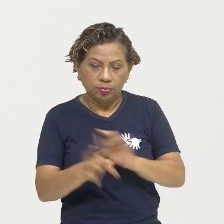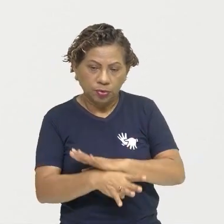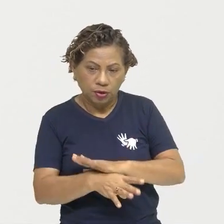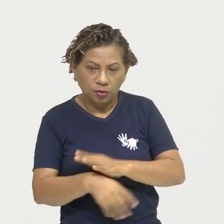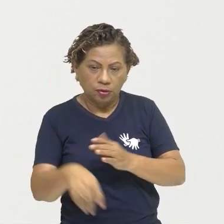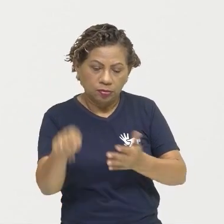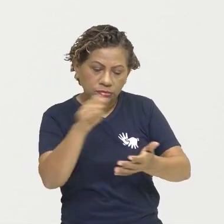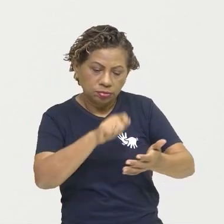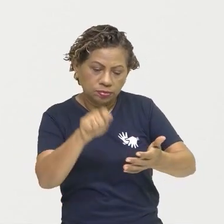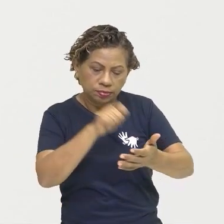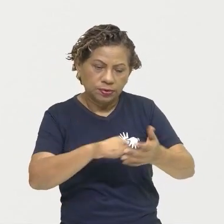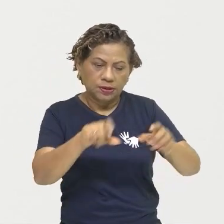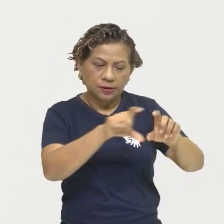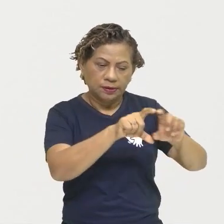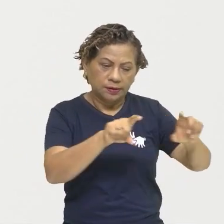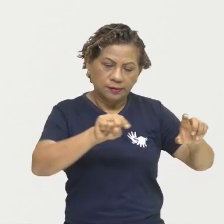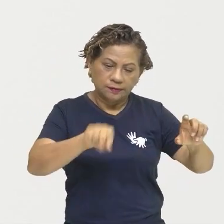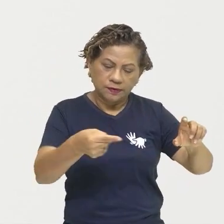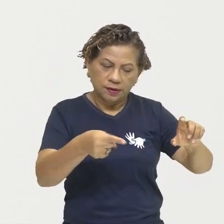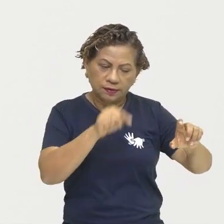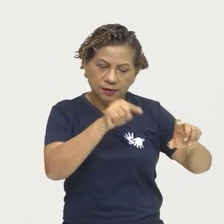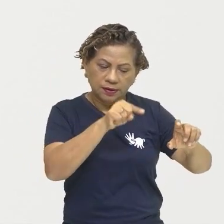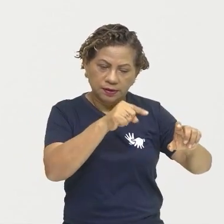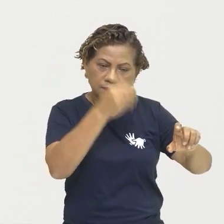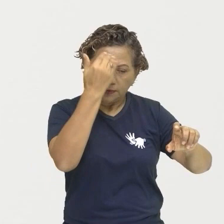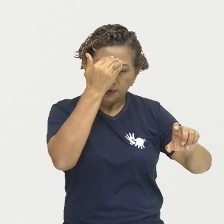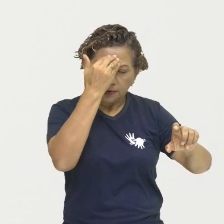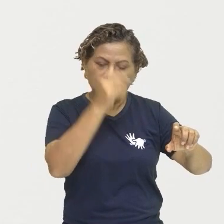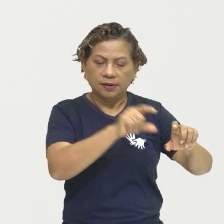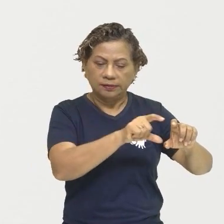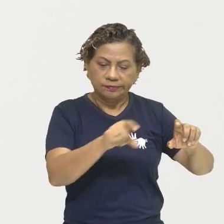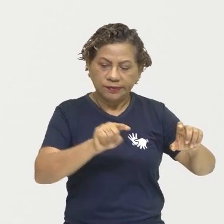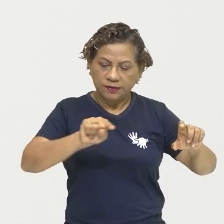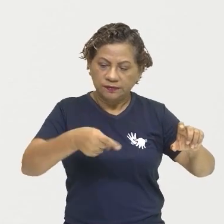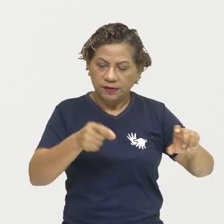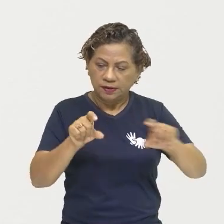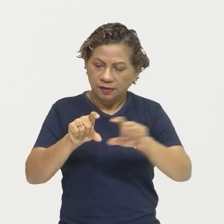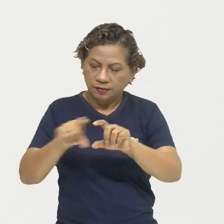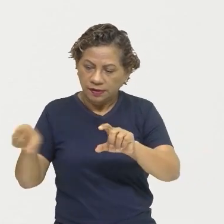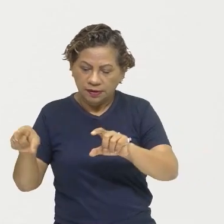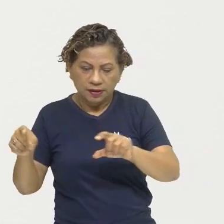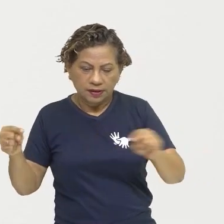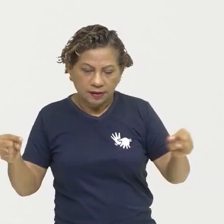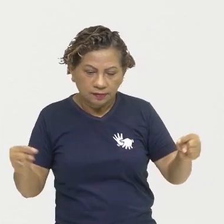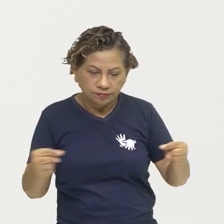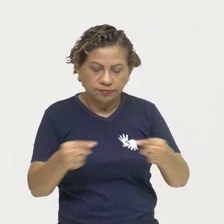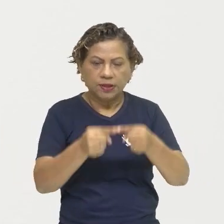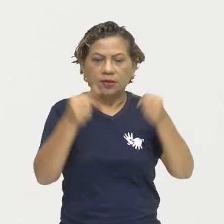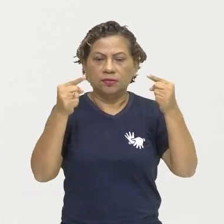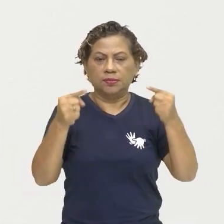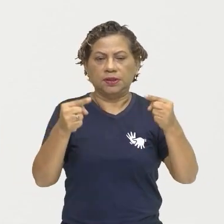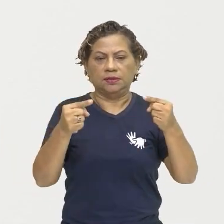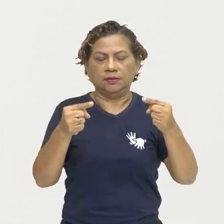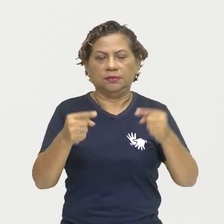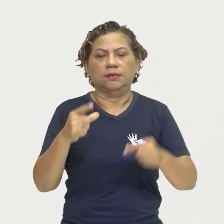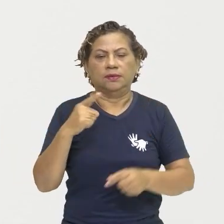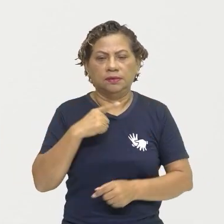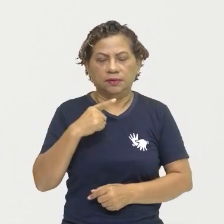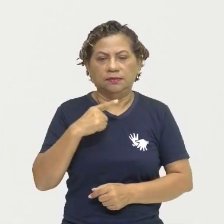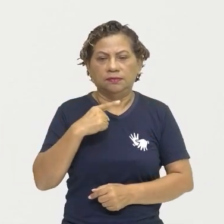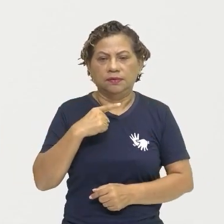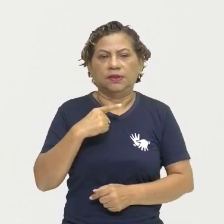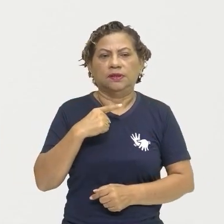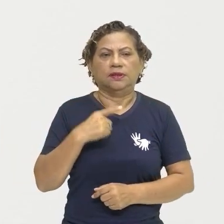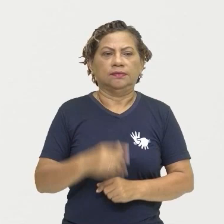finalização daquilo que foi dito na primeira oração, daquilo que foi afirmado lá, né? Vai ser iniciada exatamente pelas conjunções